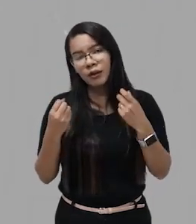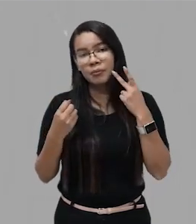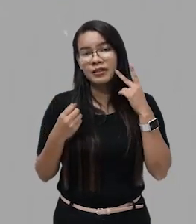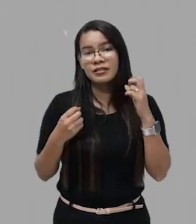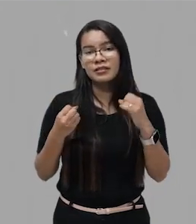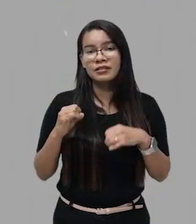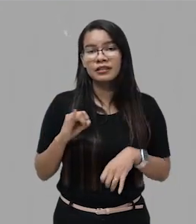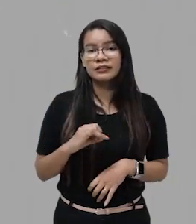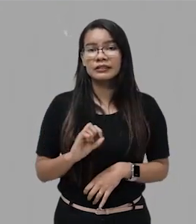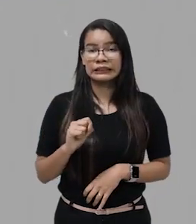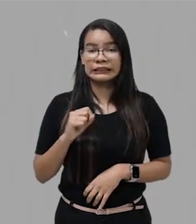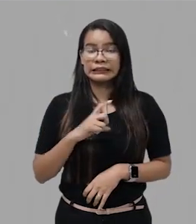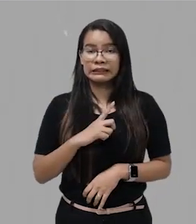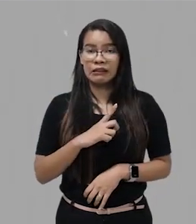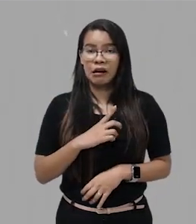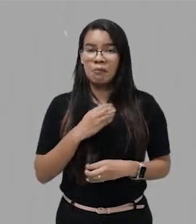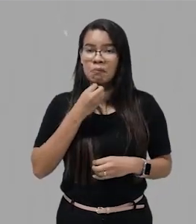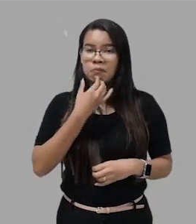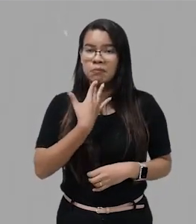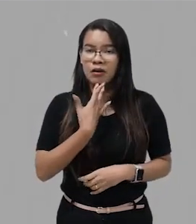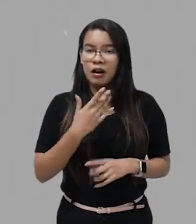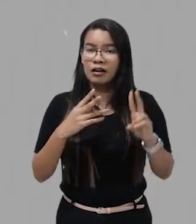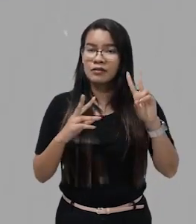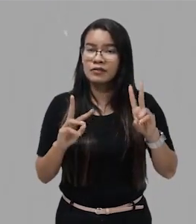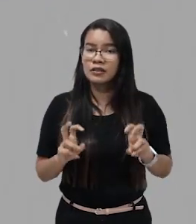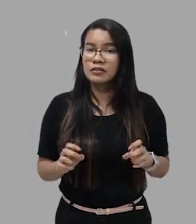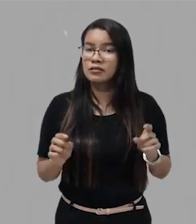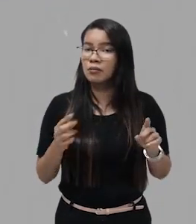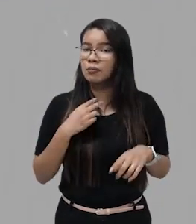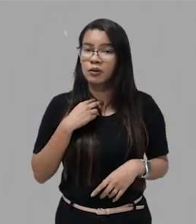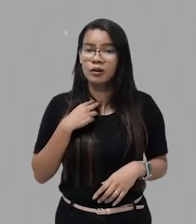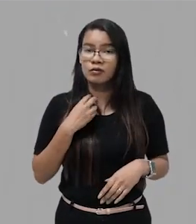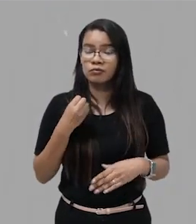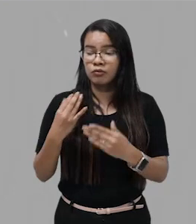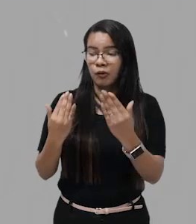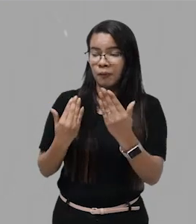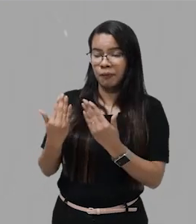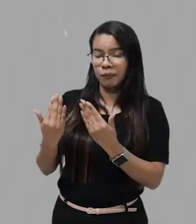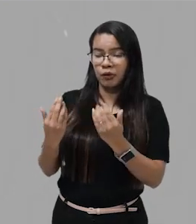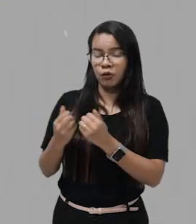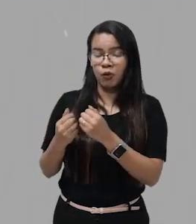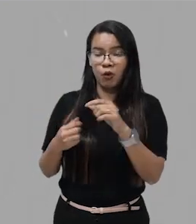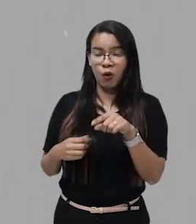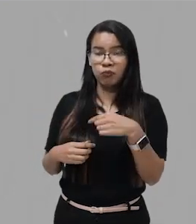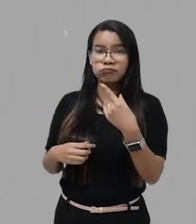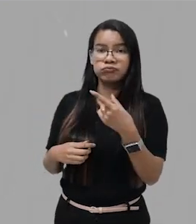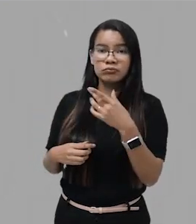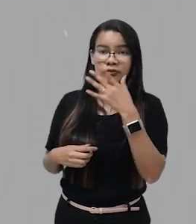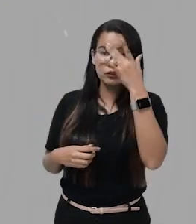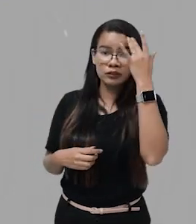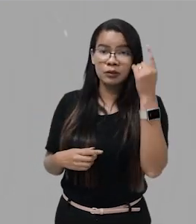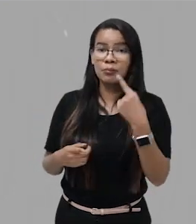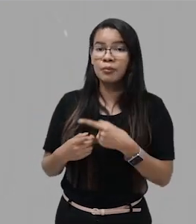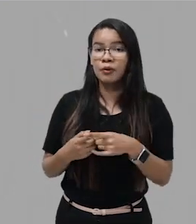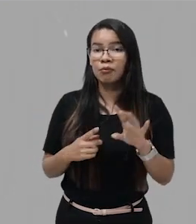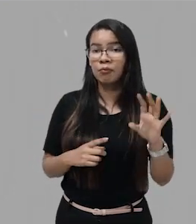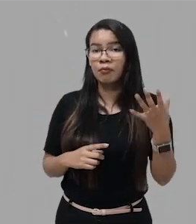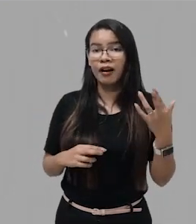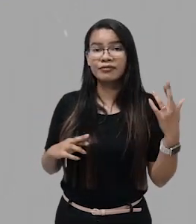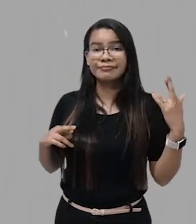ele ter o rendimento. Como eu falei, às vezes a gente não pode se comparar com um atleta de alto rendimento, São situações totalmente